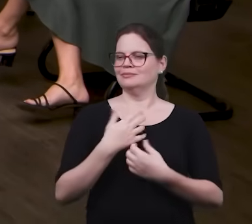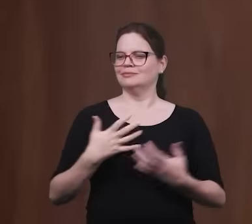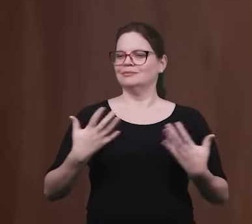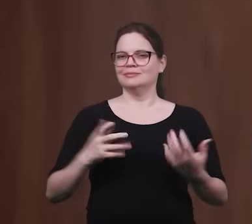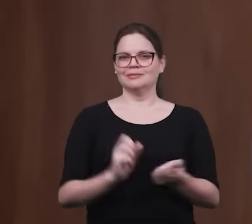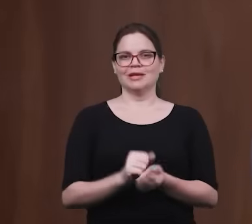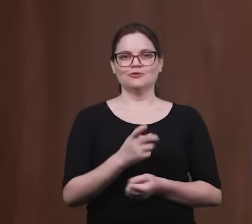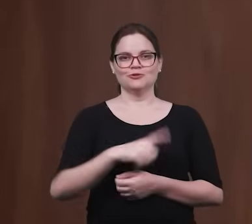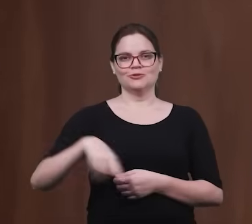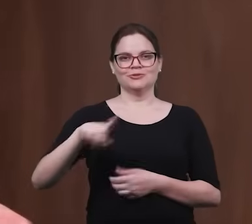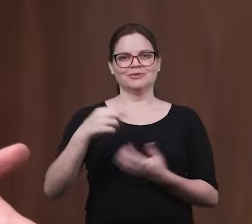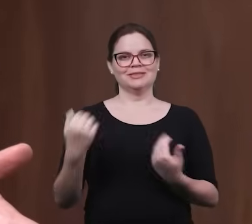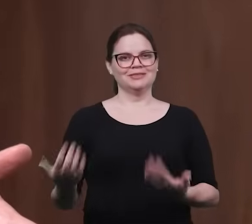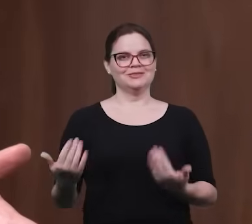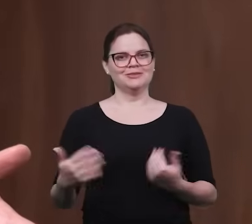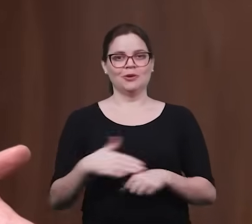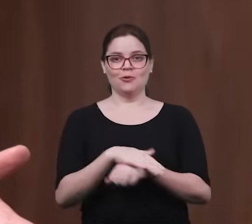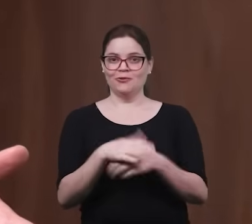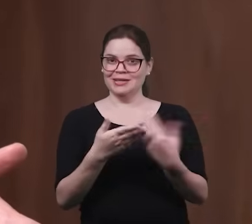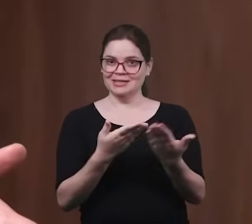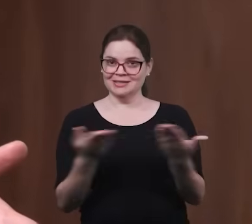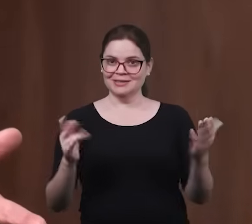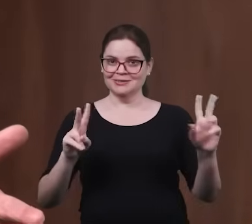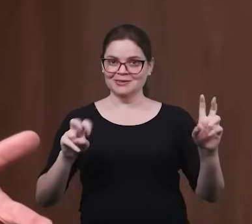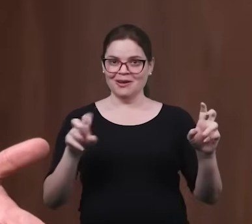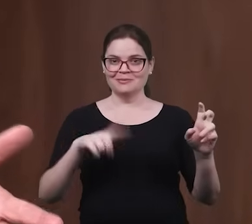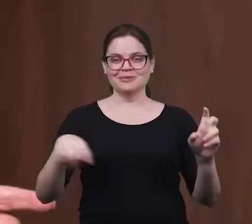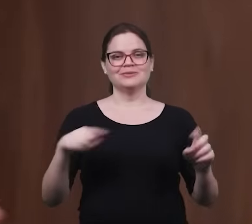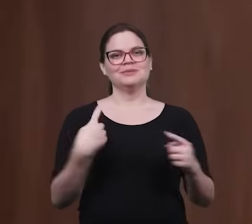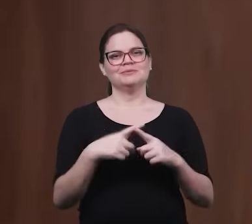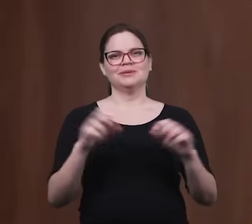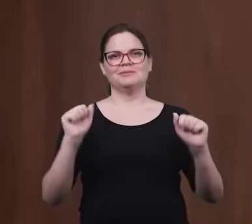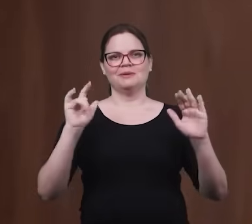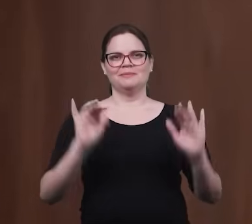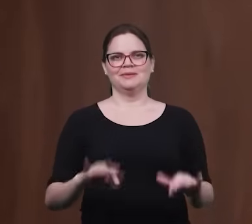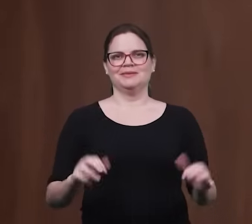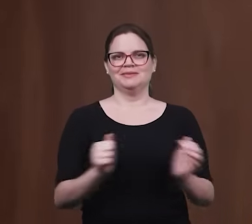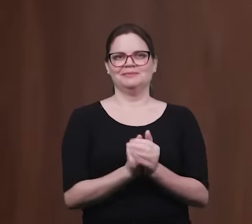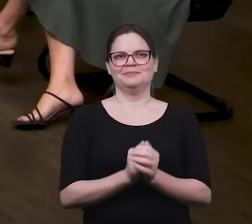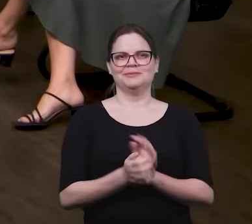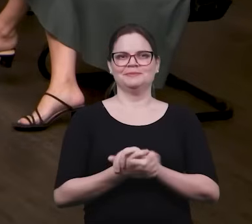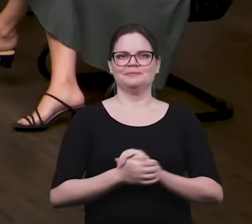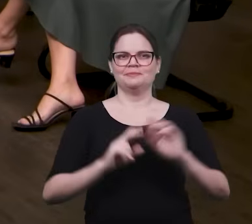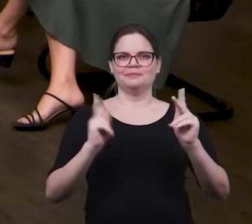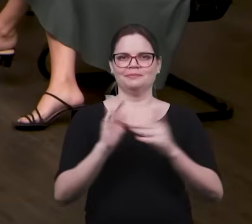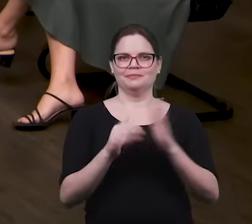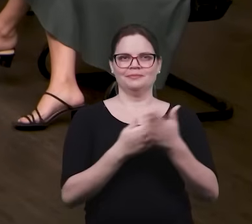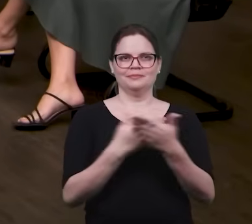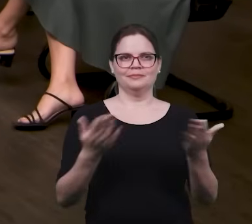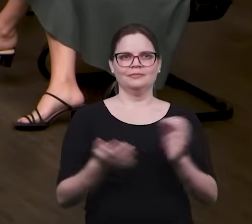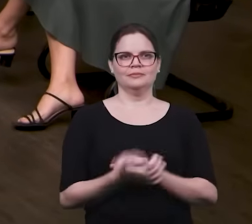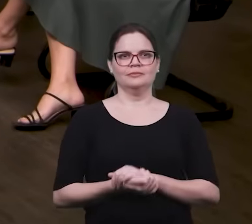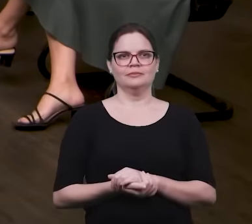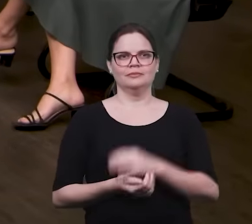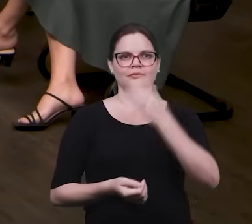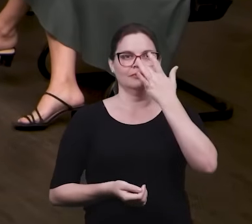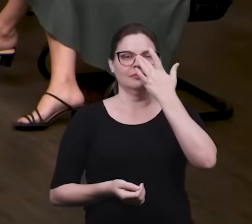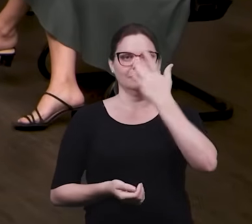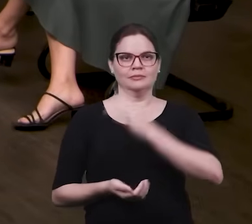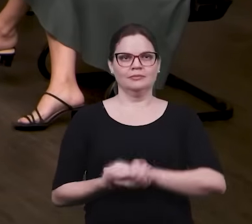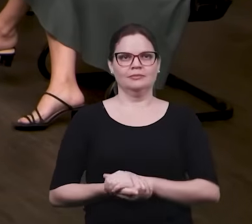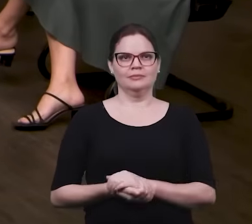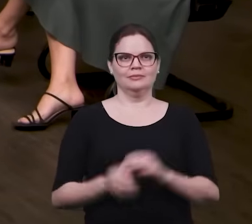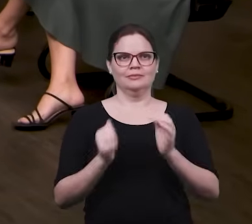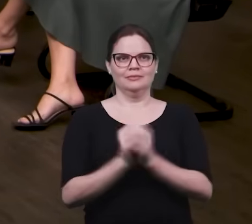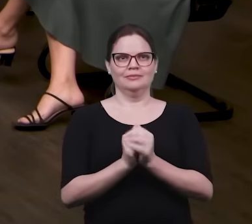com os jovens, falando para os jovens, porque isso é uma grande bênção. Amém. Amém. Pai Senhor Tarcísio. Amanhã a gente troca, eles ficam no nosso